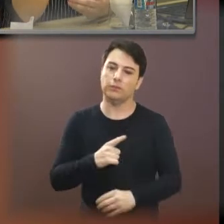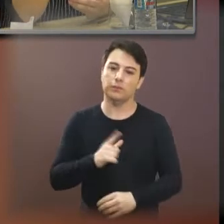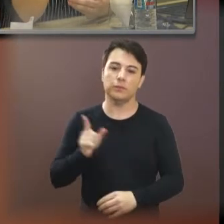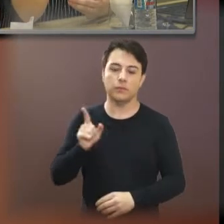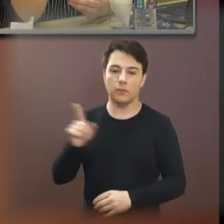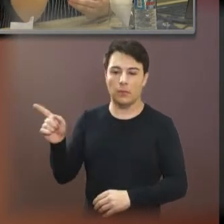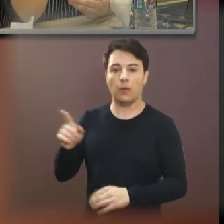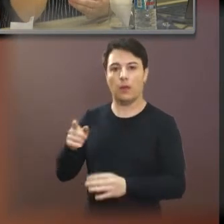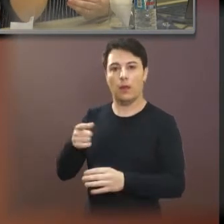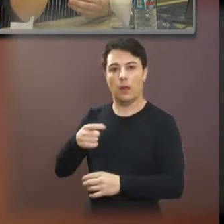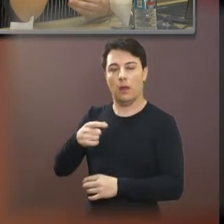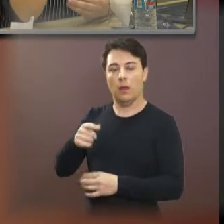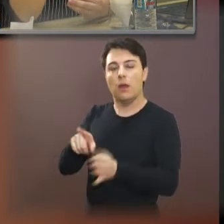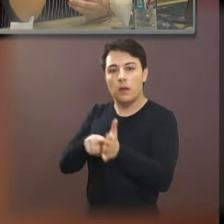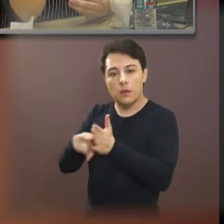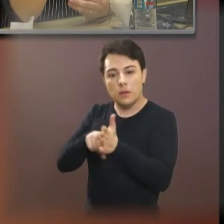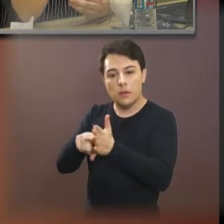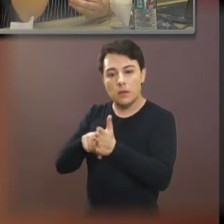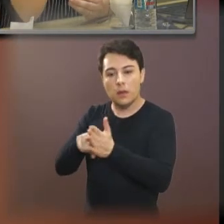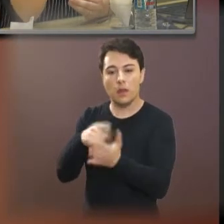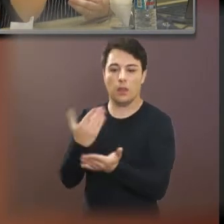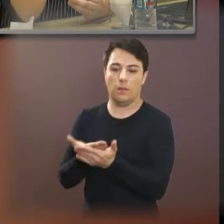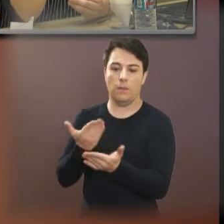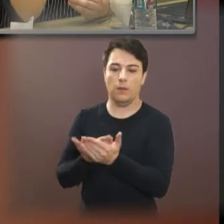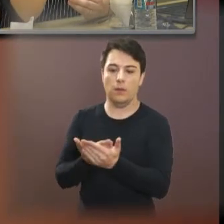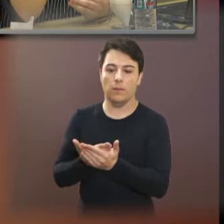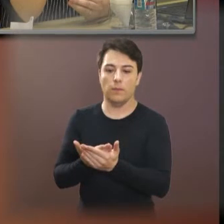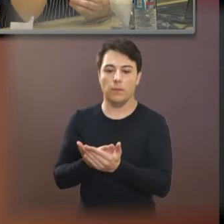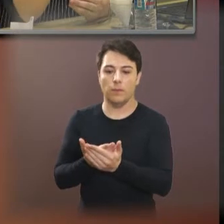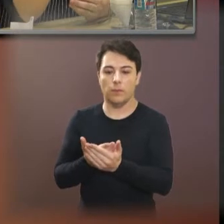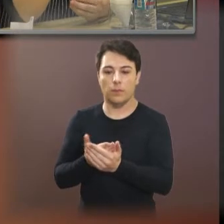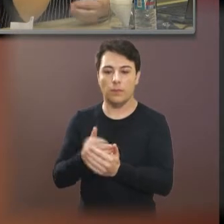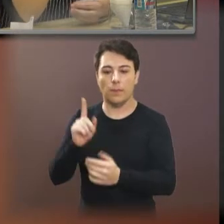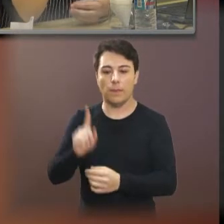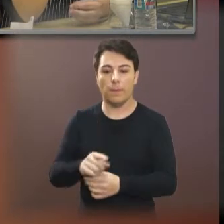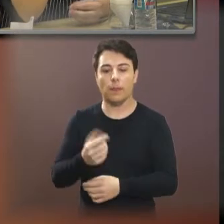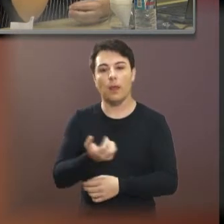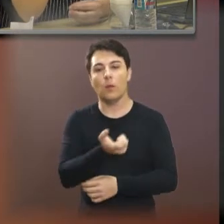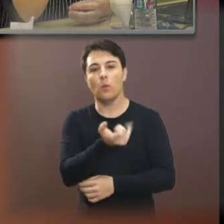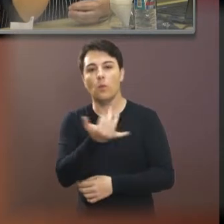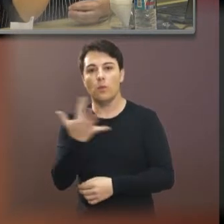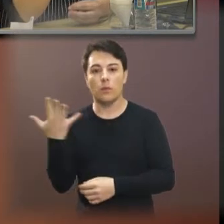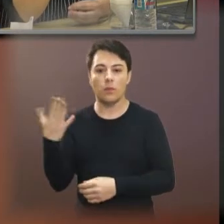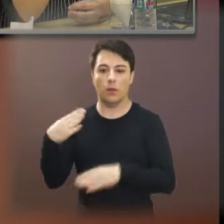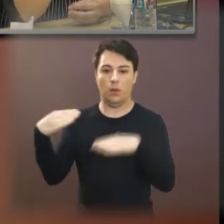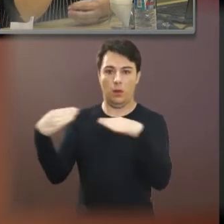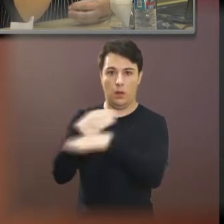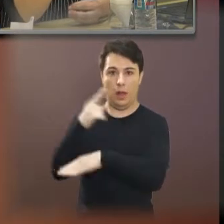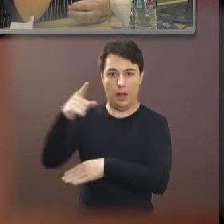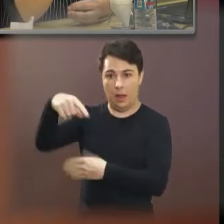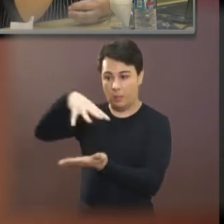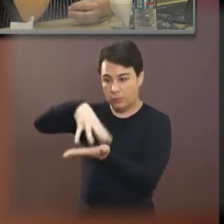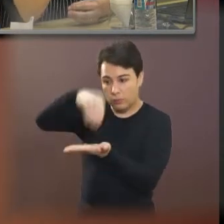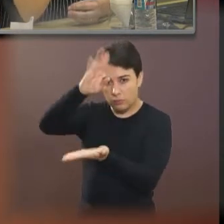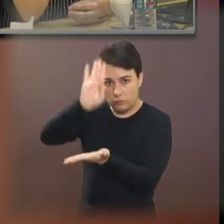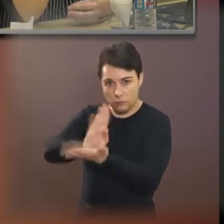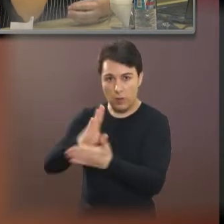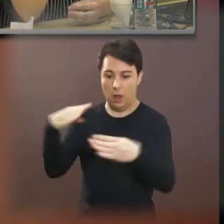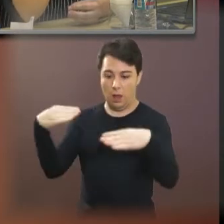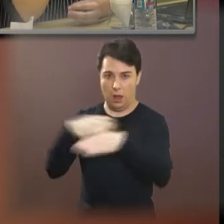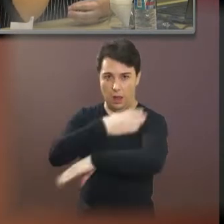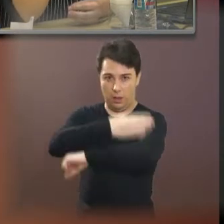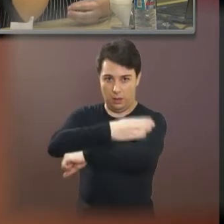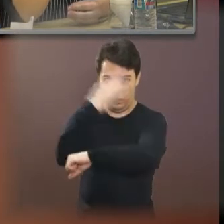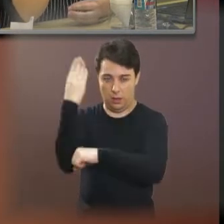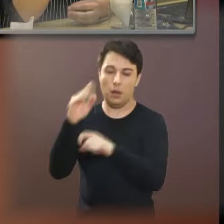aferido, além de outros estudos, mas pelo número de carros que passam no pedágio de Bueno de Andrada e pelo radar na